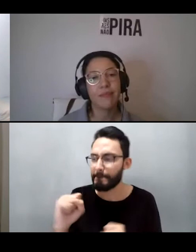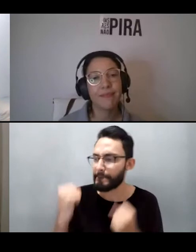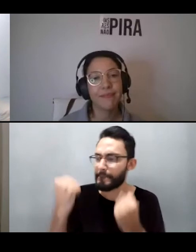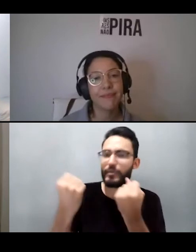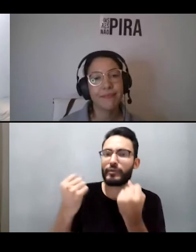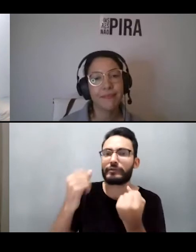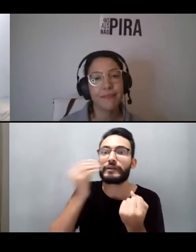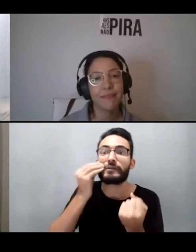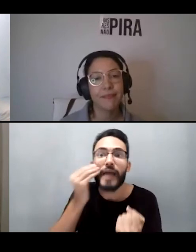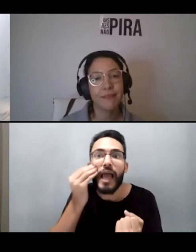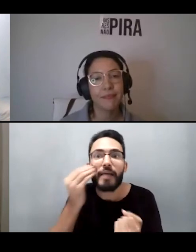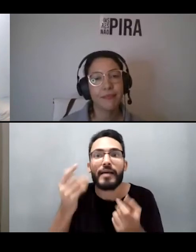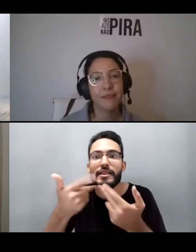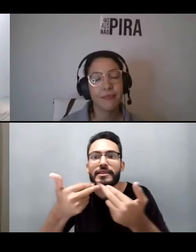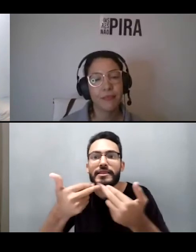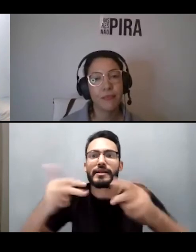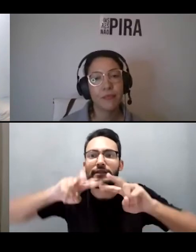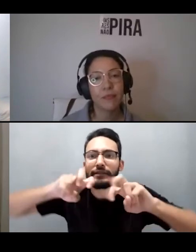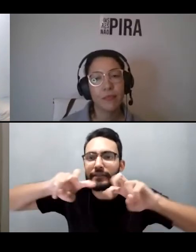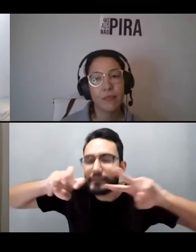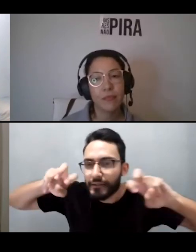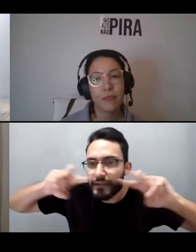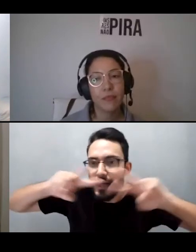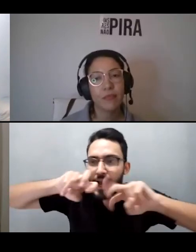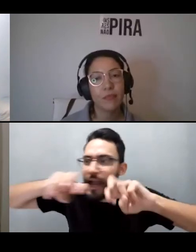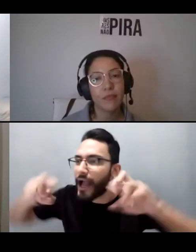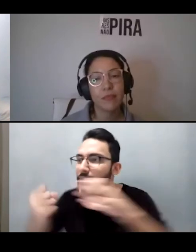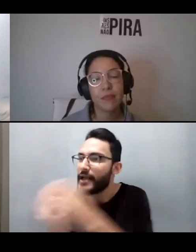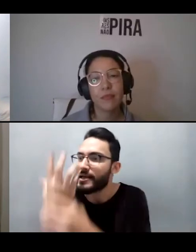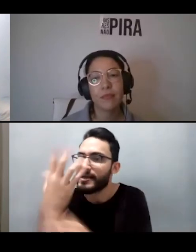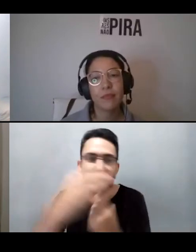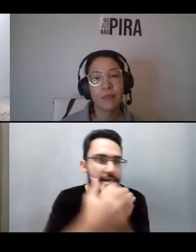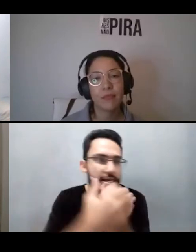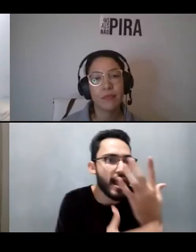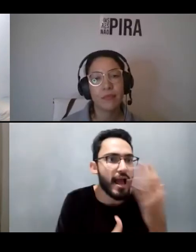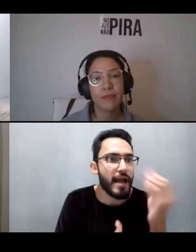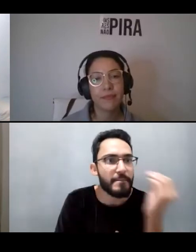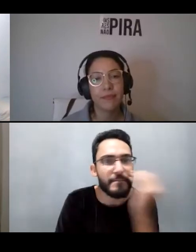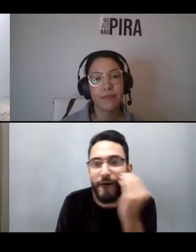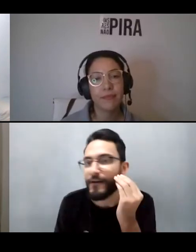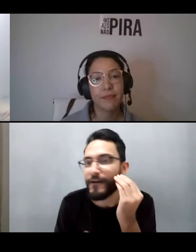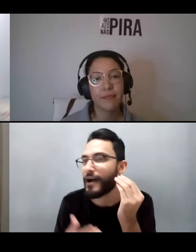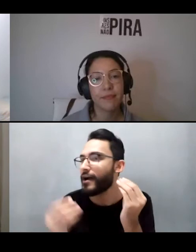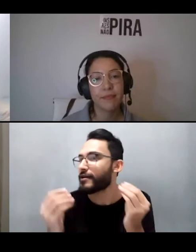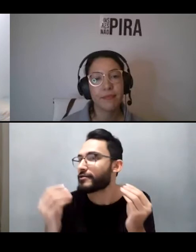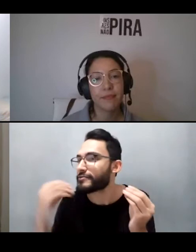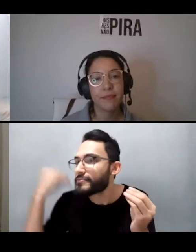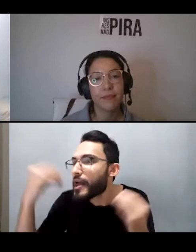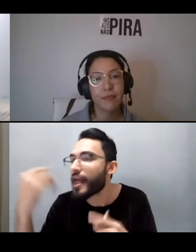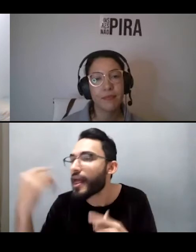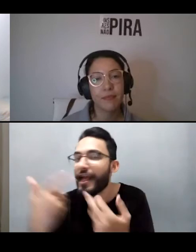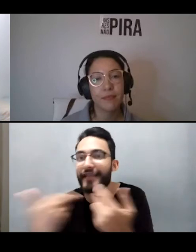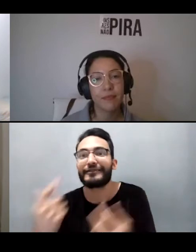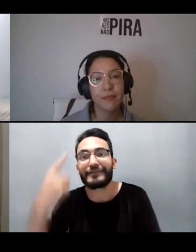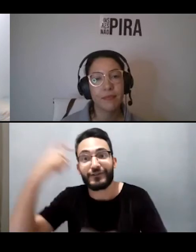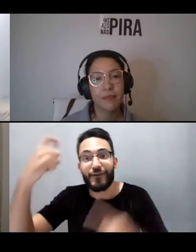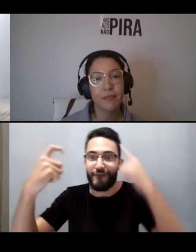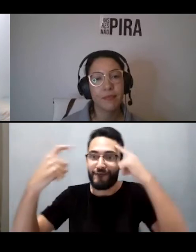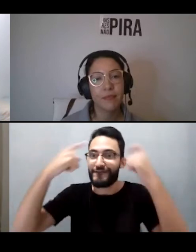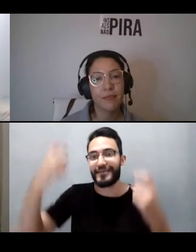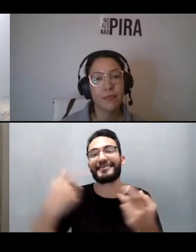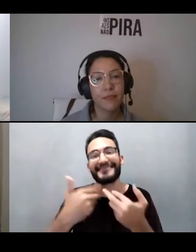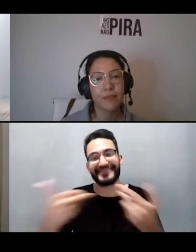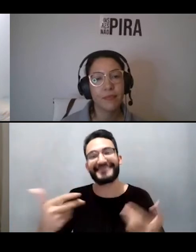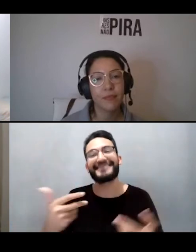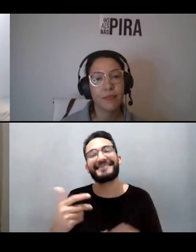poder realmente poder cocar e aí, consequentemente, inovar. Acho que a Pri vai falar um pouco